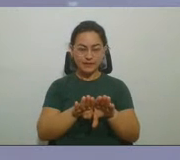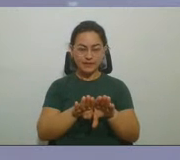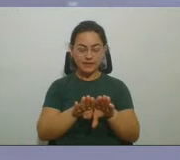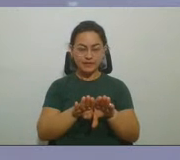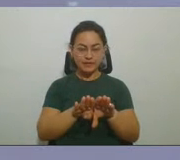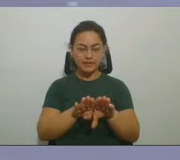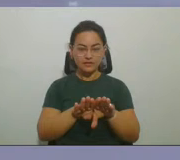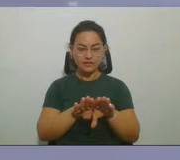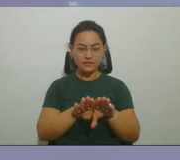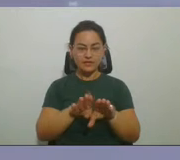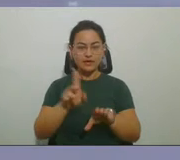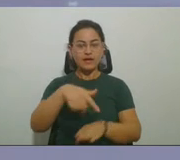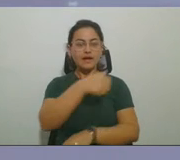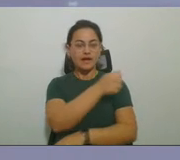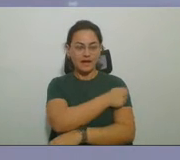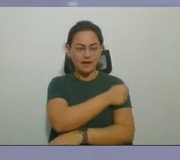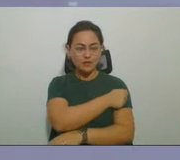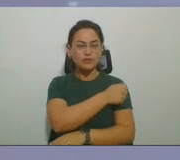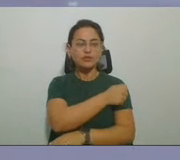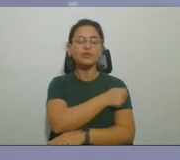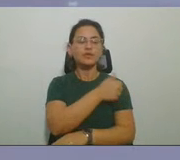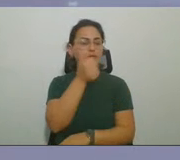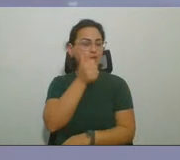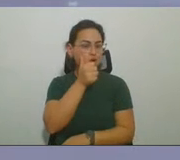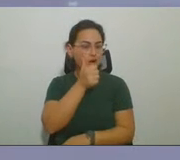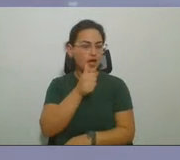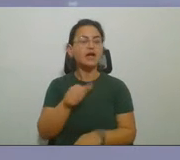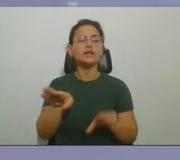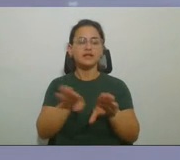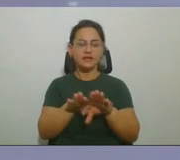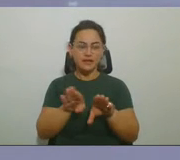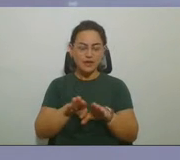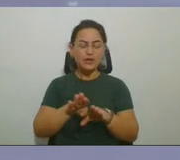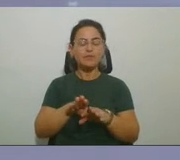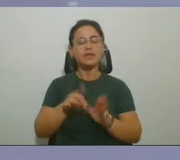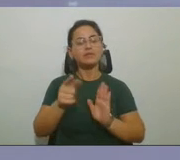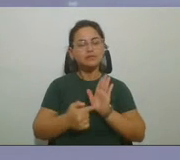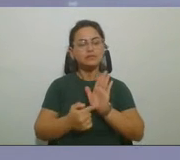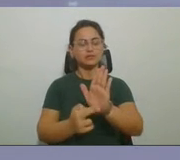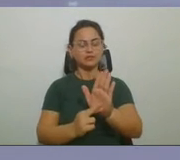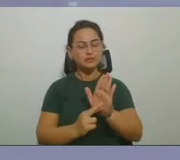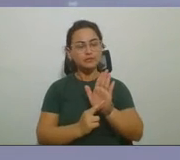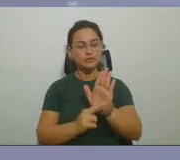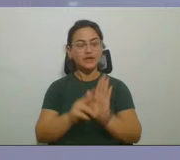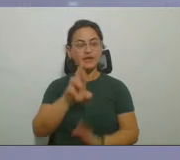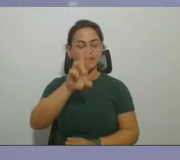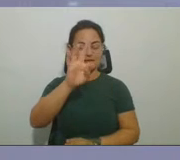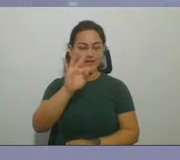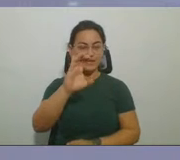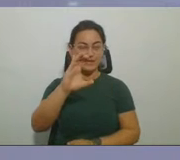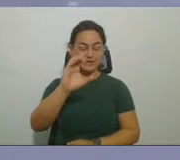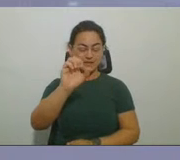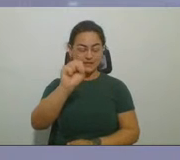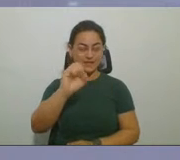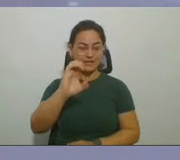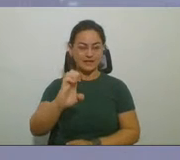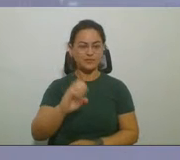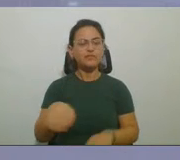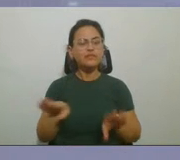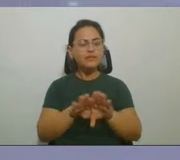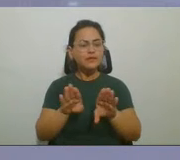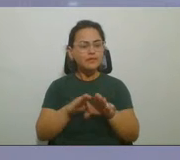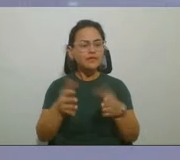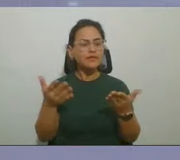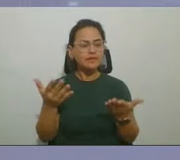uma estudante representando o DCE. Também gostaria de cumprimentar carinhosamente a